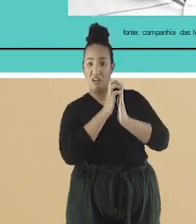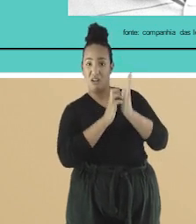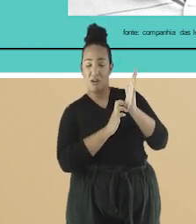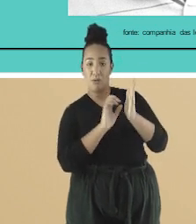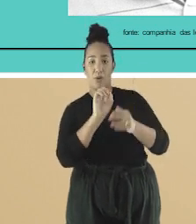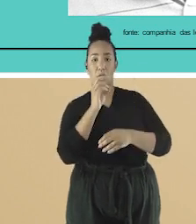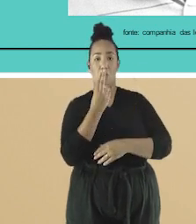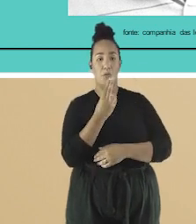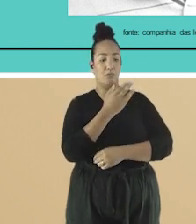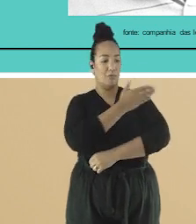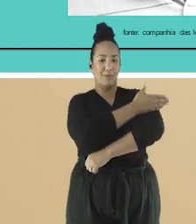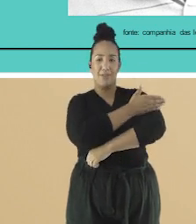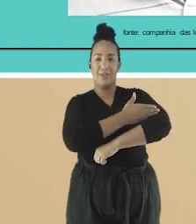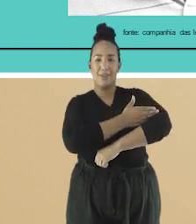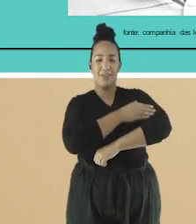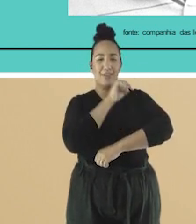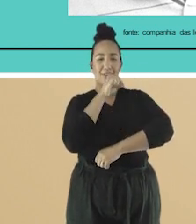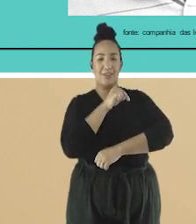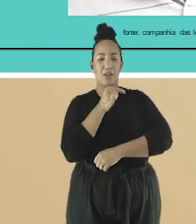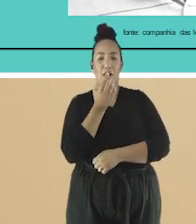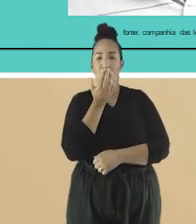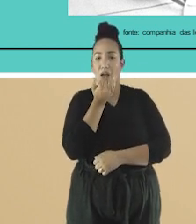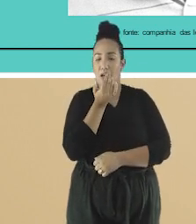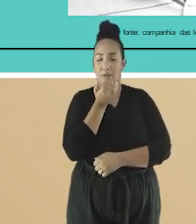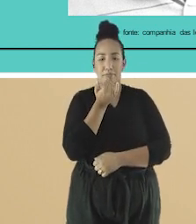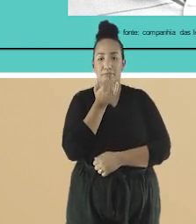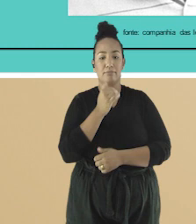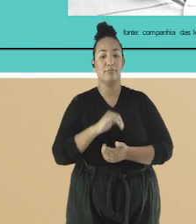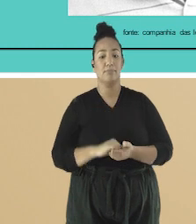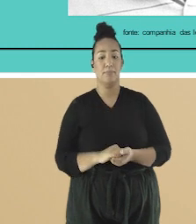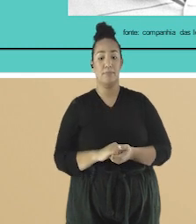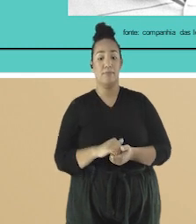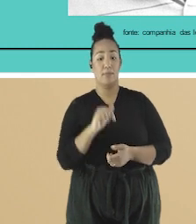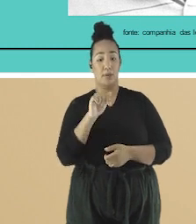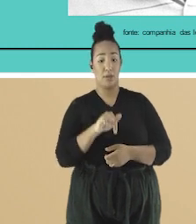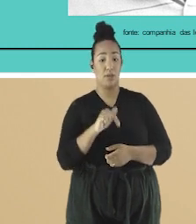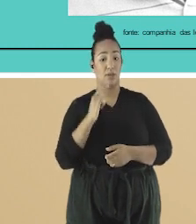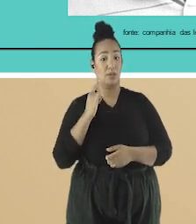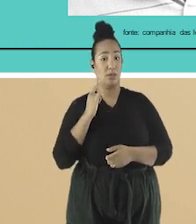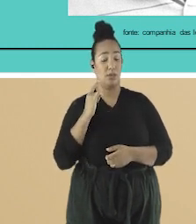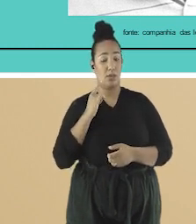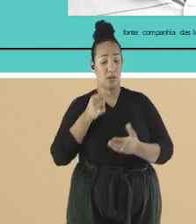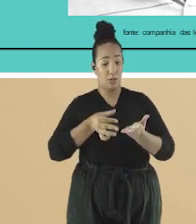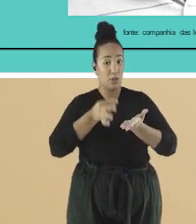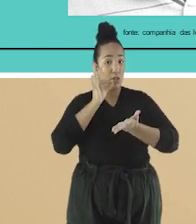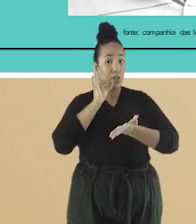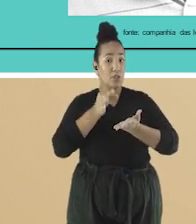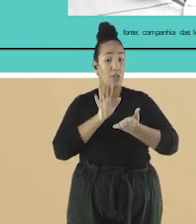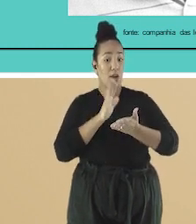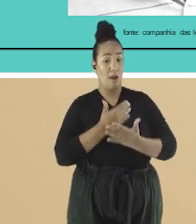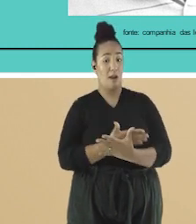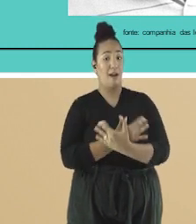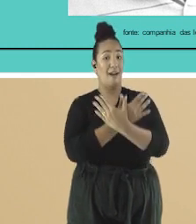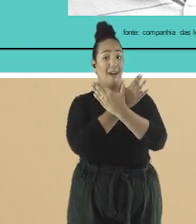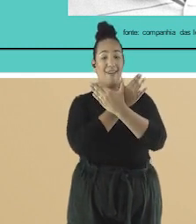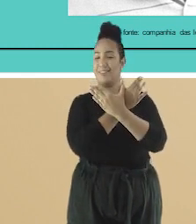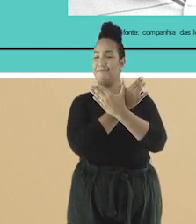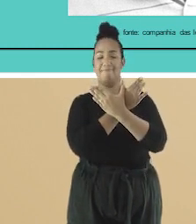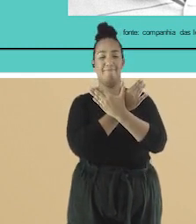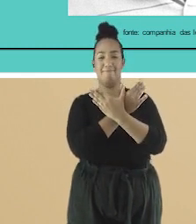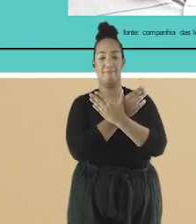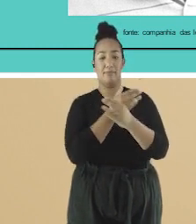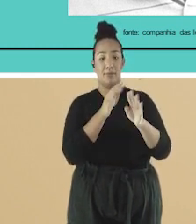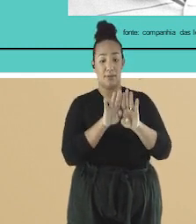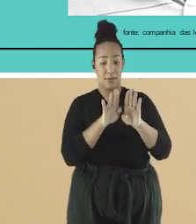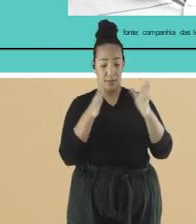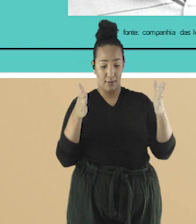manga da camisa. O piano jamais abana a cauda. Tem asa, porém não voa, a xícara. De que serve o pé da